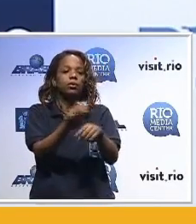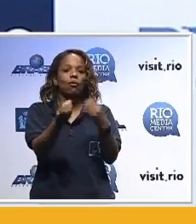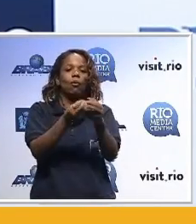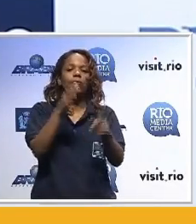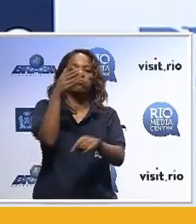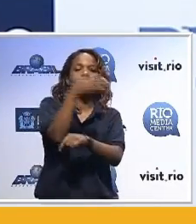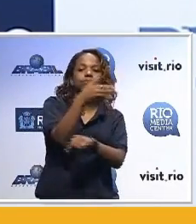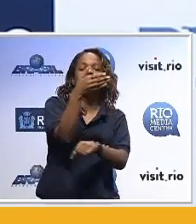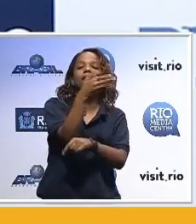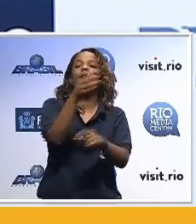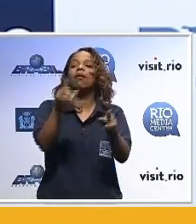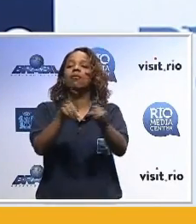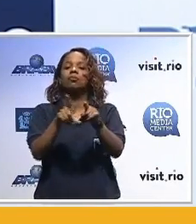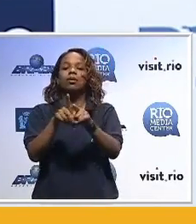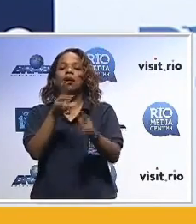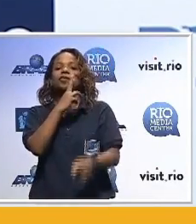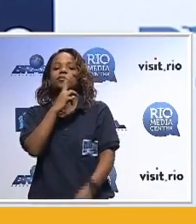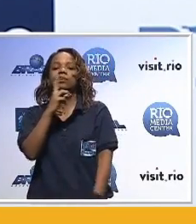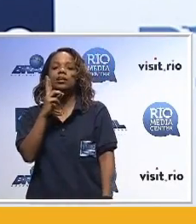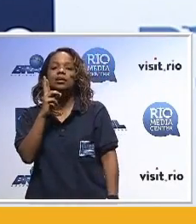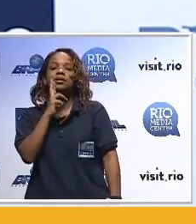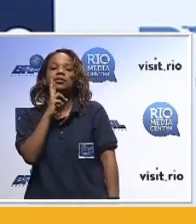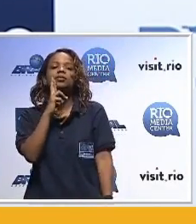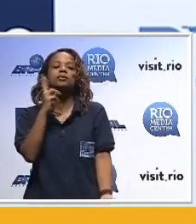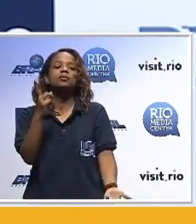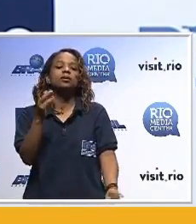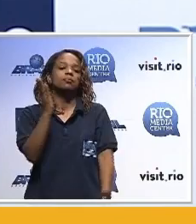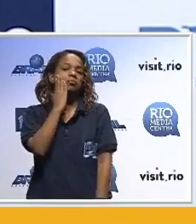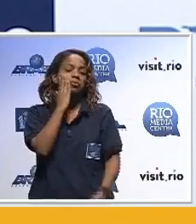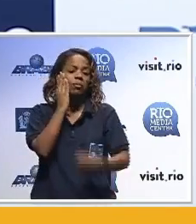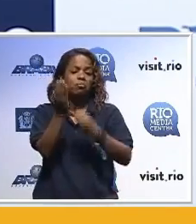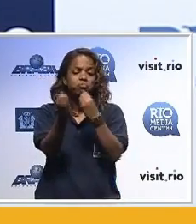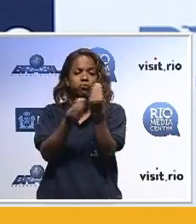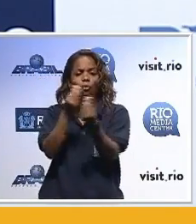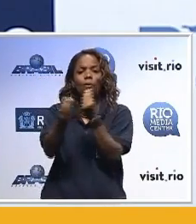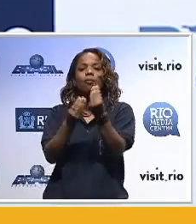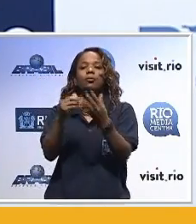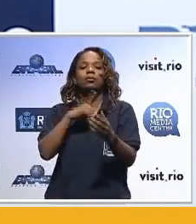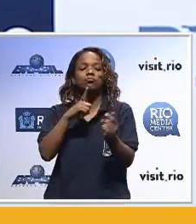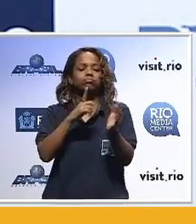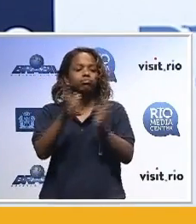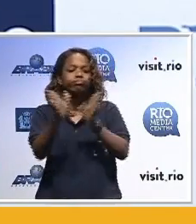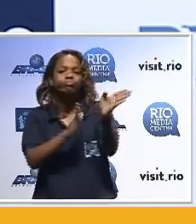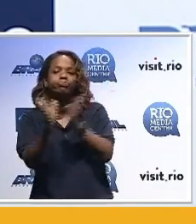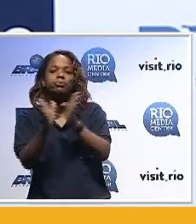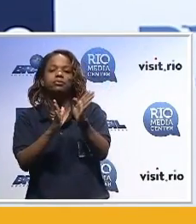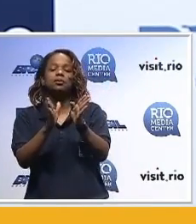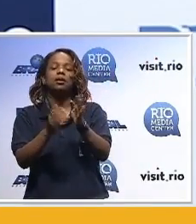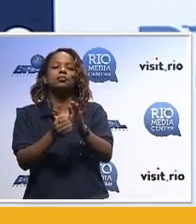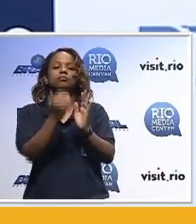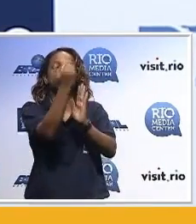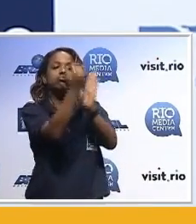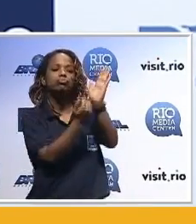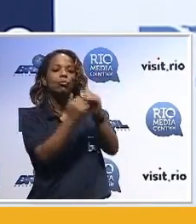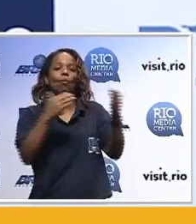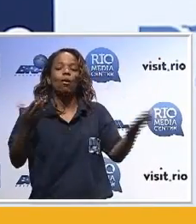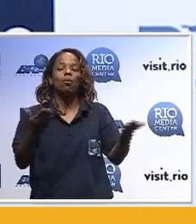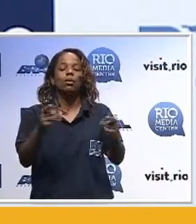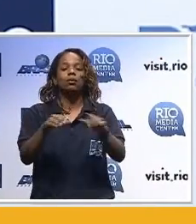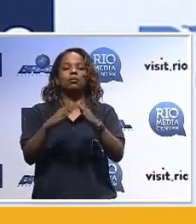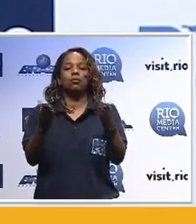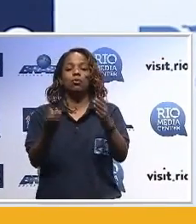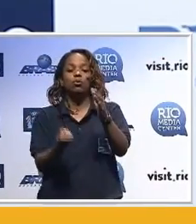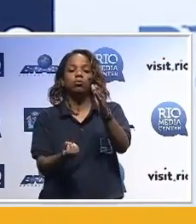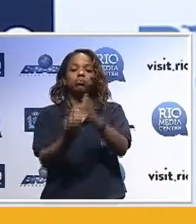hospedagem, de restaurantes, que, qual era o grau de acessibilidade que cada um tinha. A partir daí